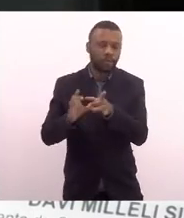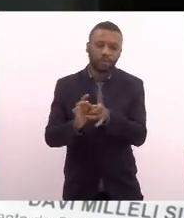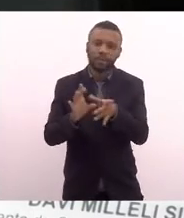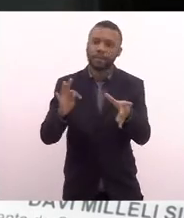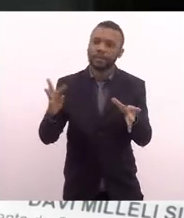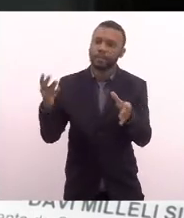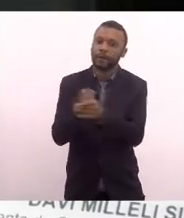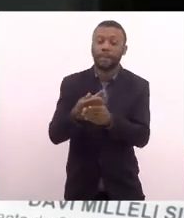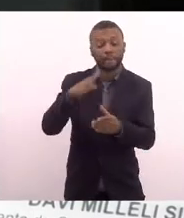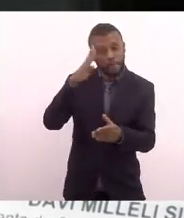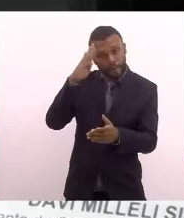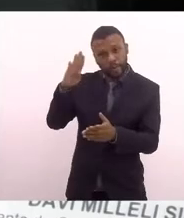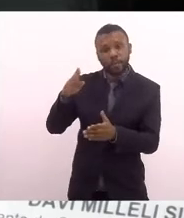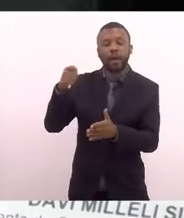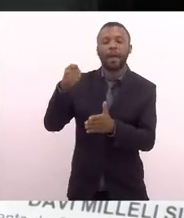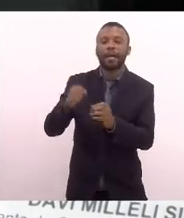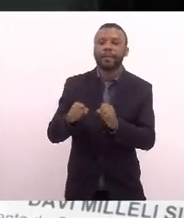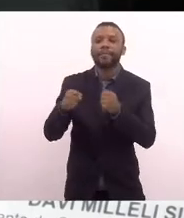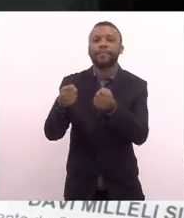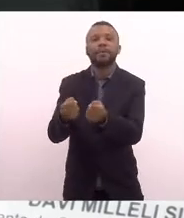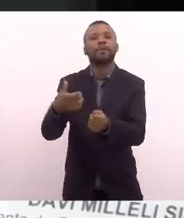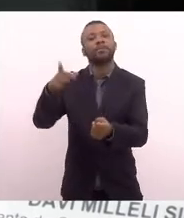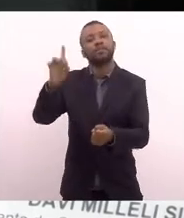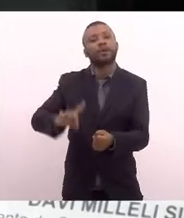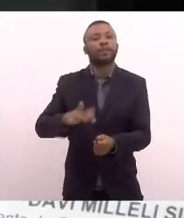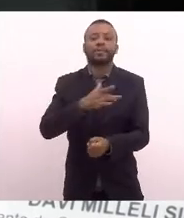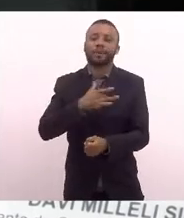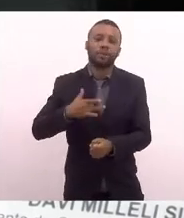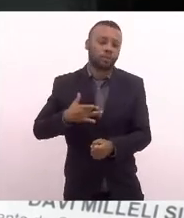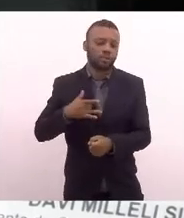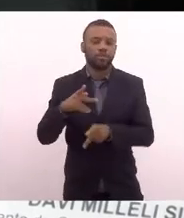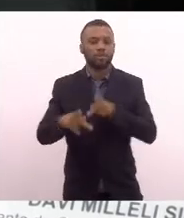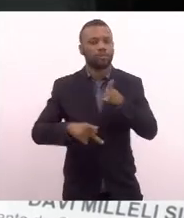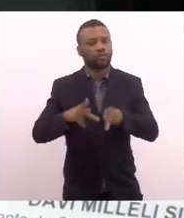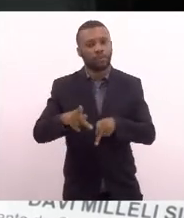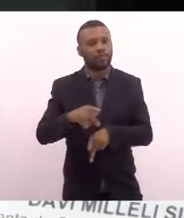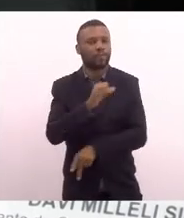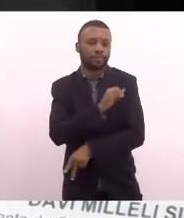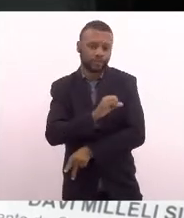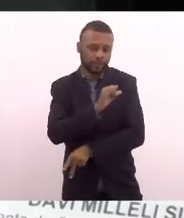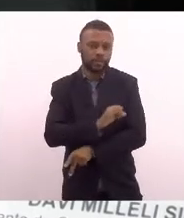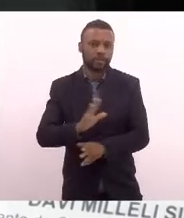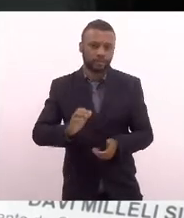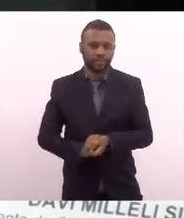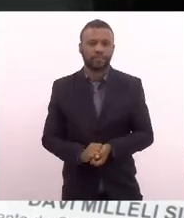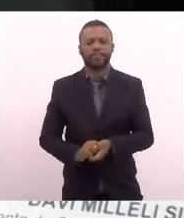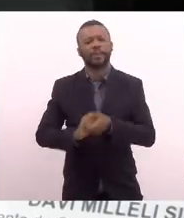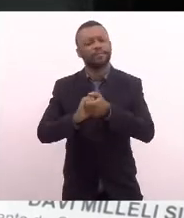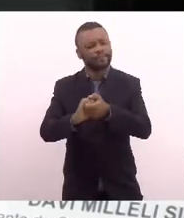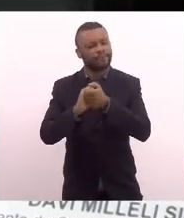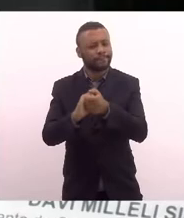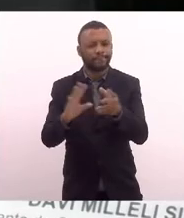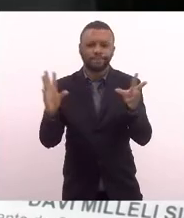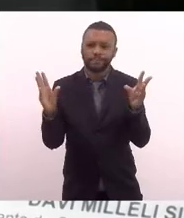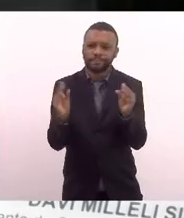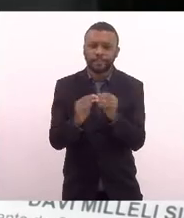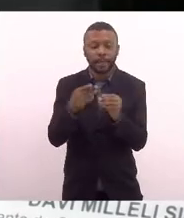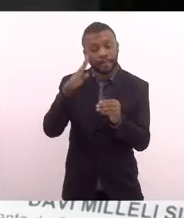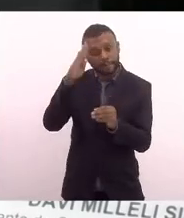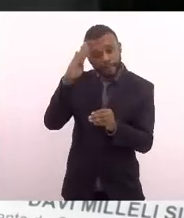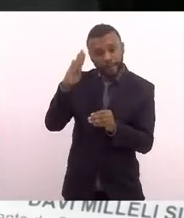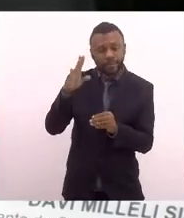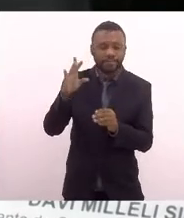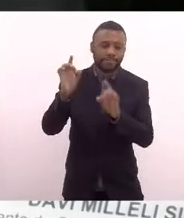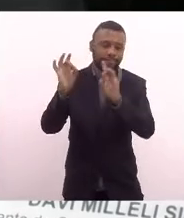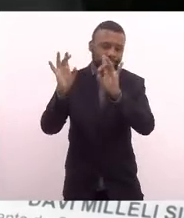pela defesa do direito à saúde do povo do Estado do Rio de Janeiro. Queria cumprimentar e fazer um cumprimento especial à